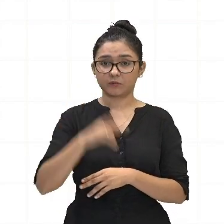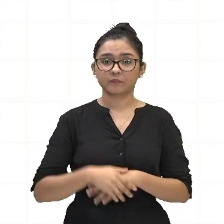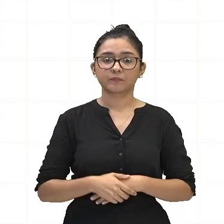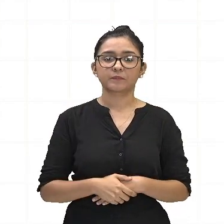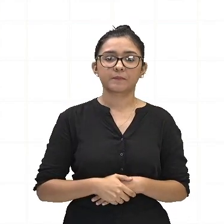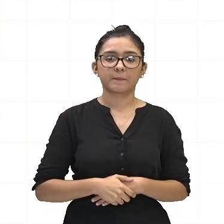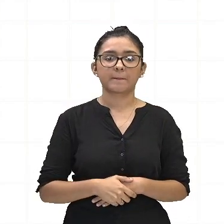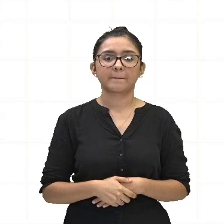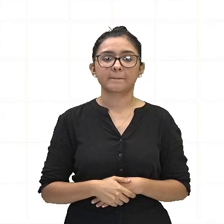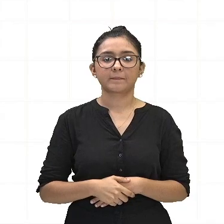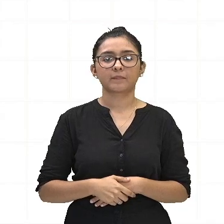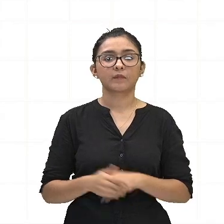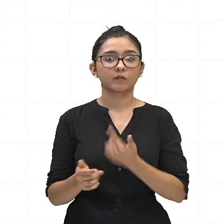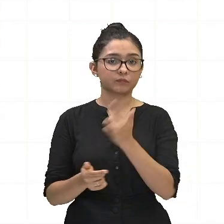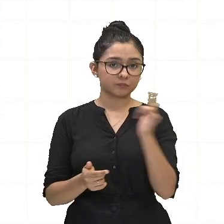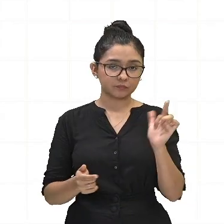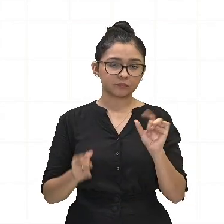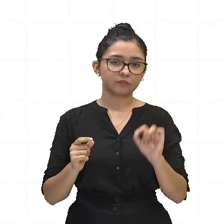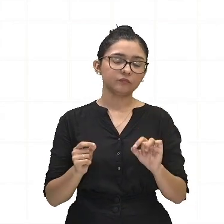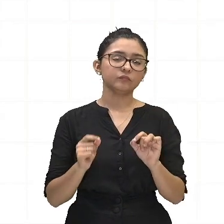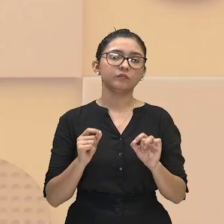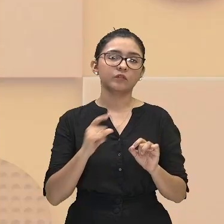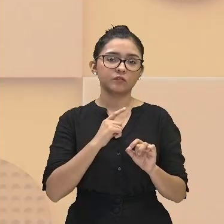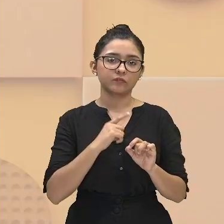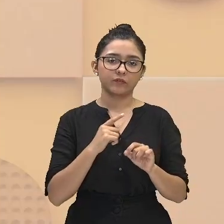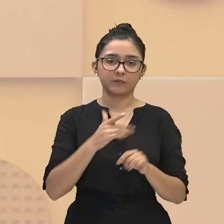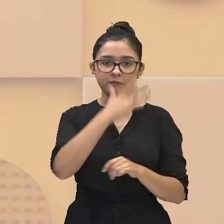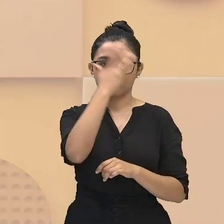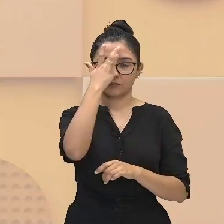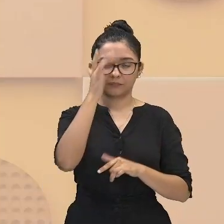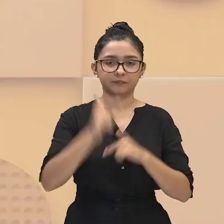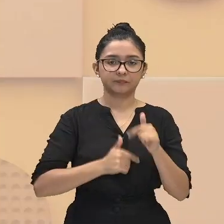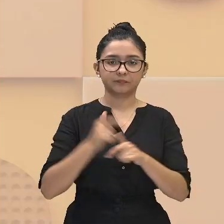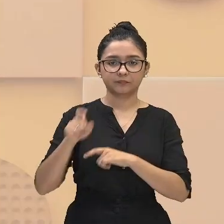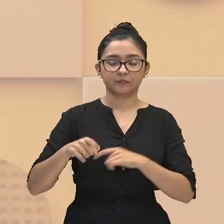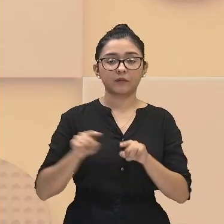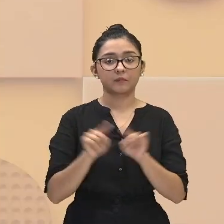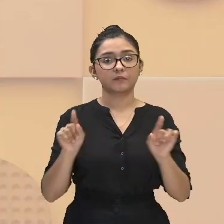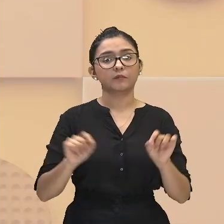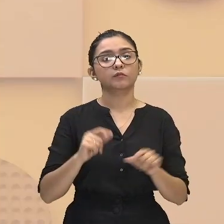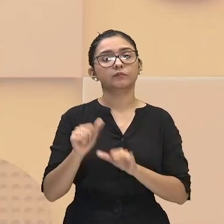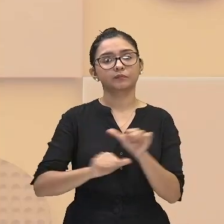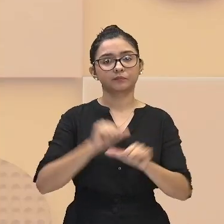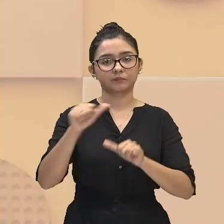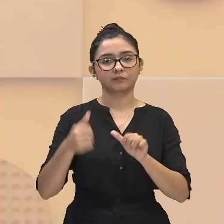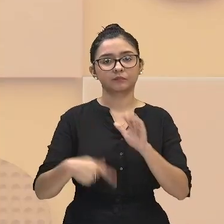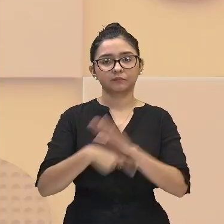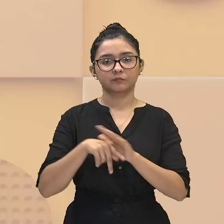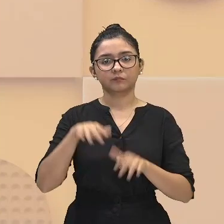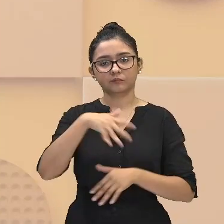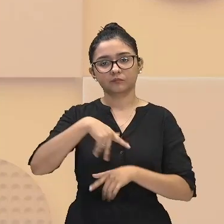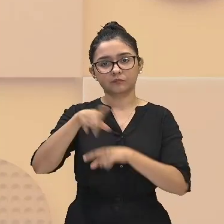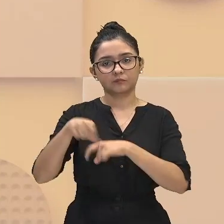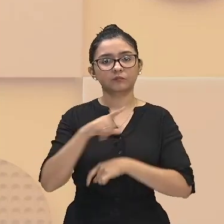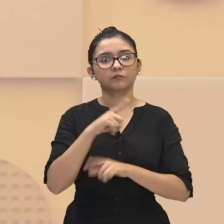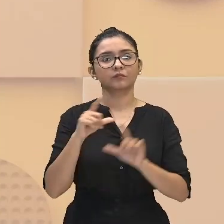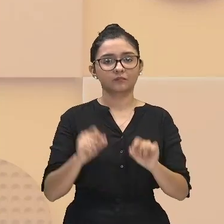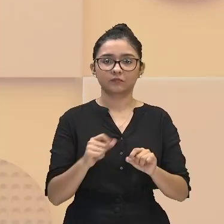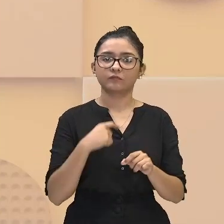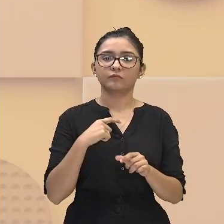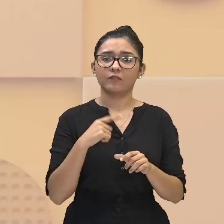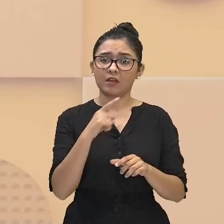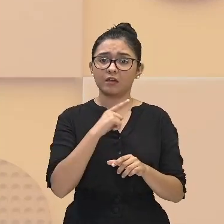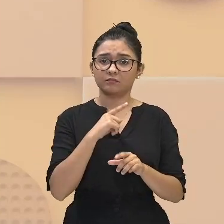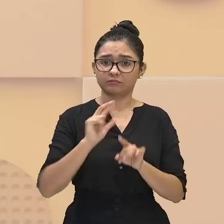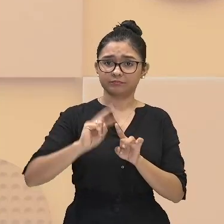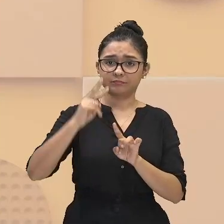para o servo ou para o camponês. Com essas inovações técnicas na agricultura, eles vão ter esse excedente e a partir